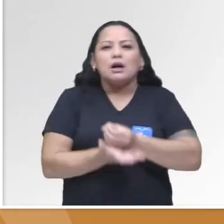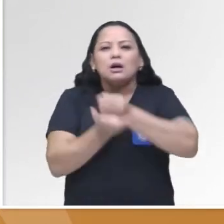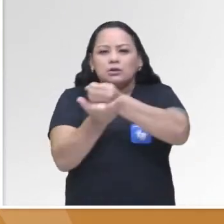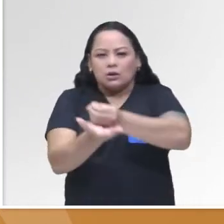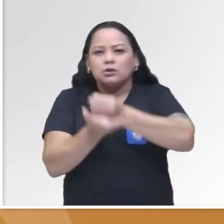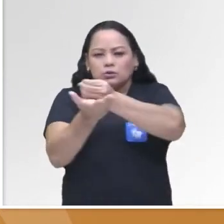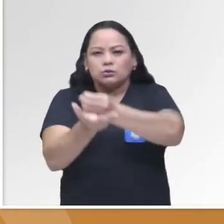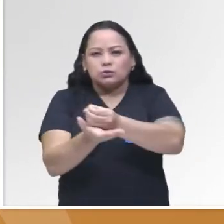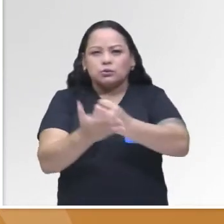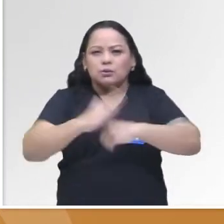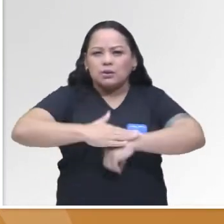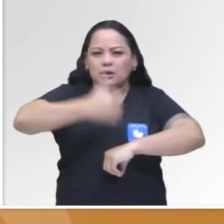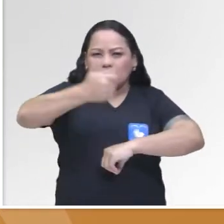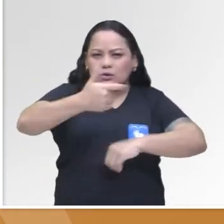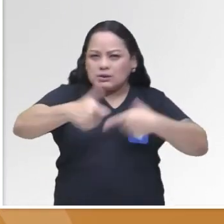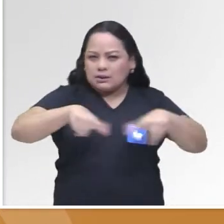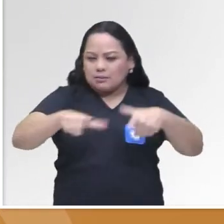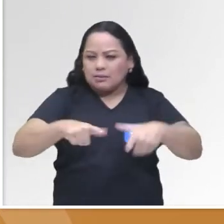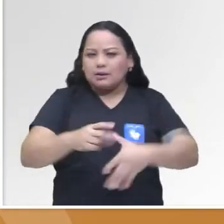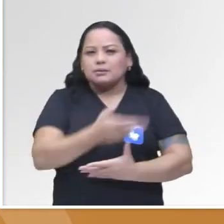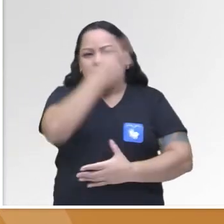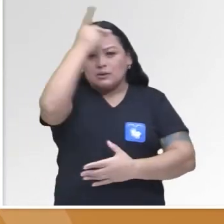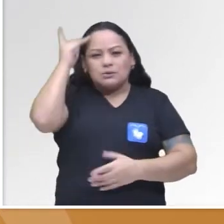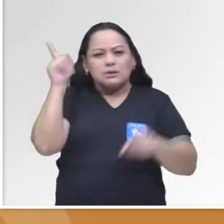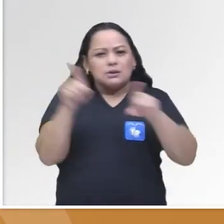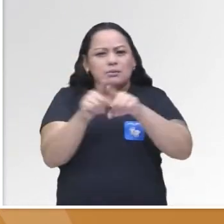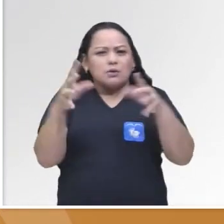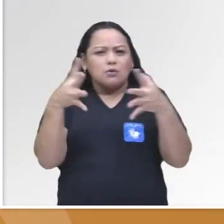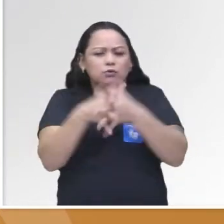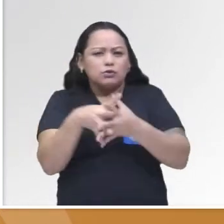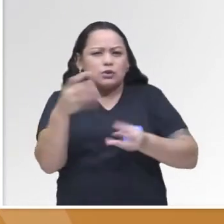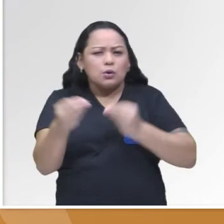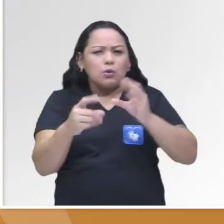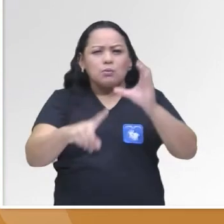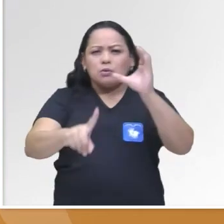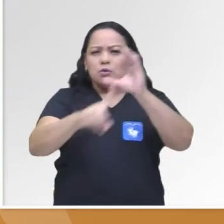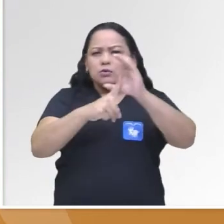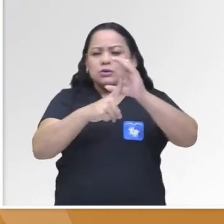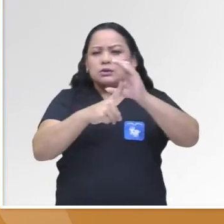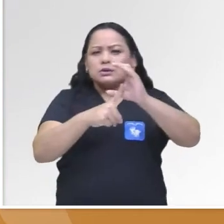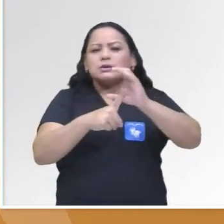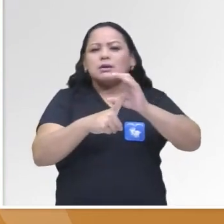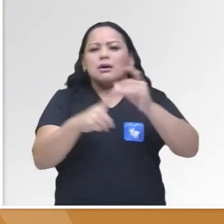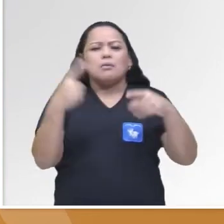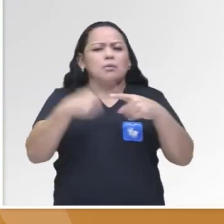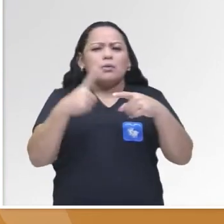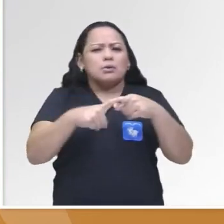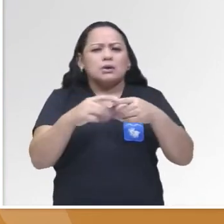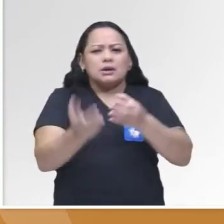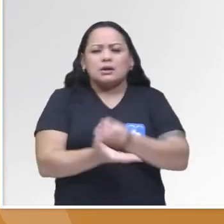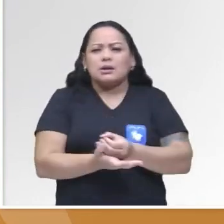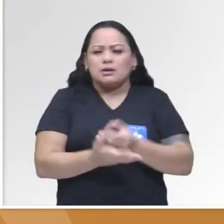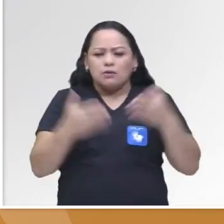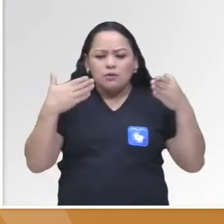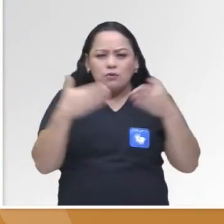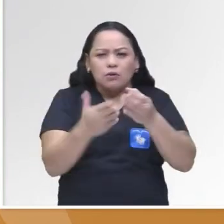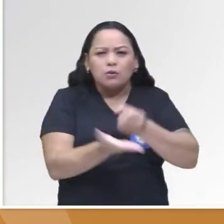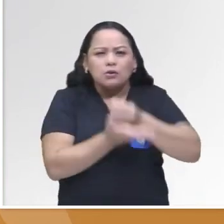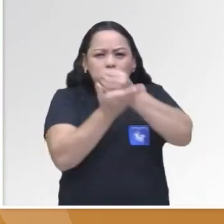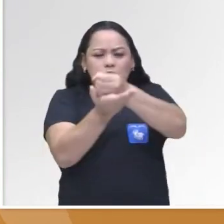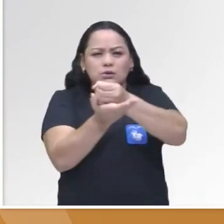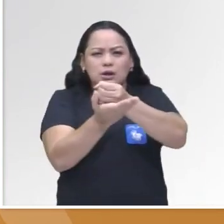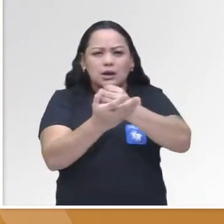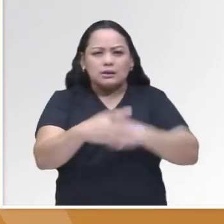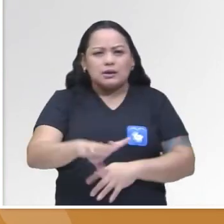de trabalho, ele também acabava sendo confundido com comunista. Por quê? Porque ele não estava privilegiando somente os grandes donos das